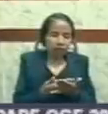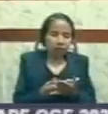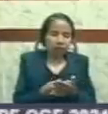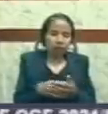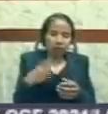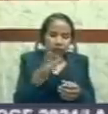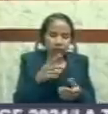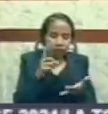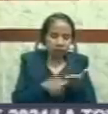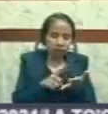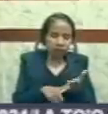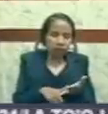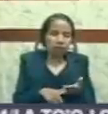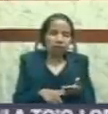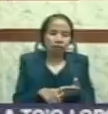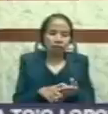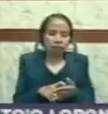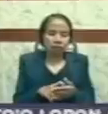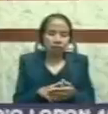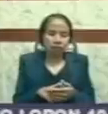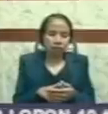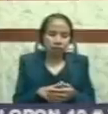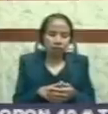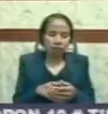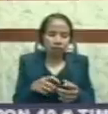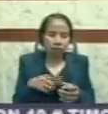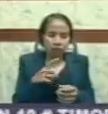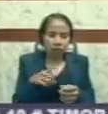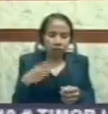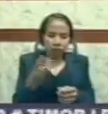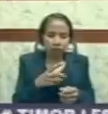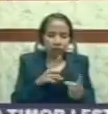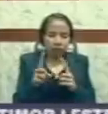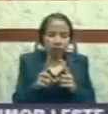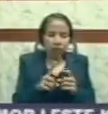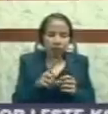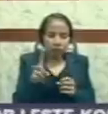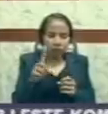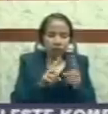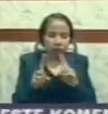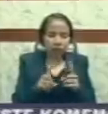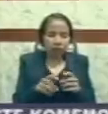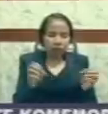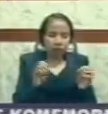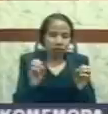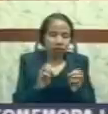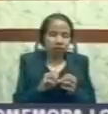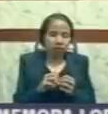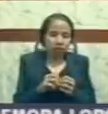substância. Também se a ideia que defende, a ideia que argumenta, não sei lá, a sua mala. Não